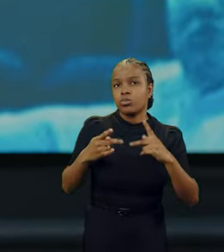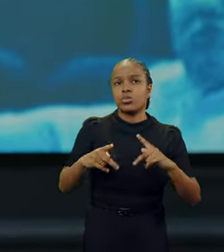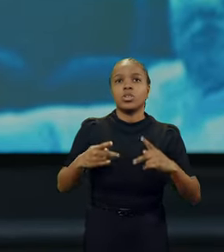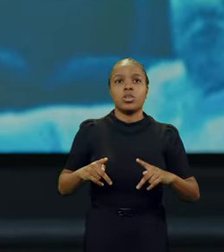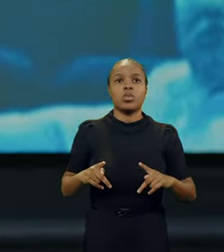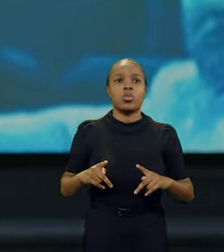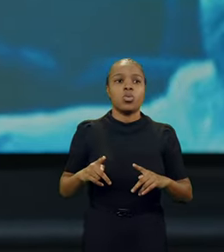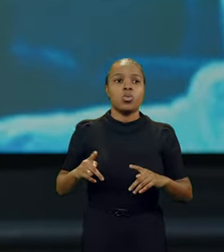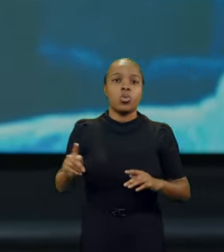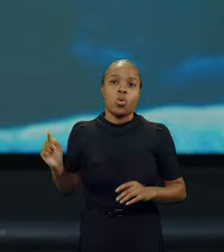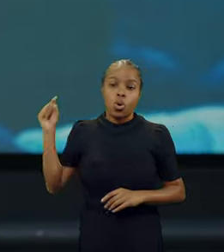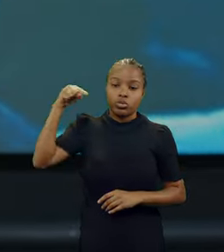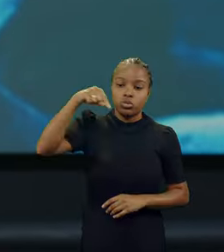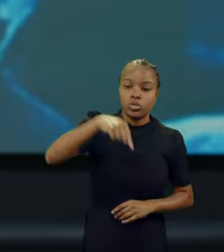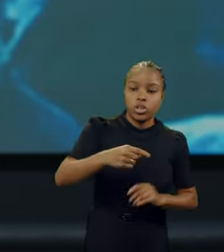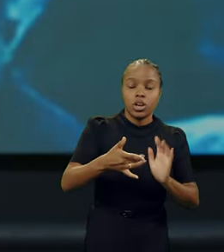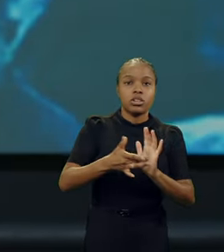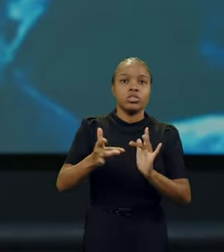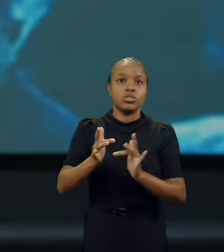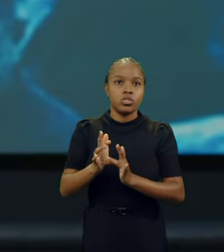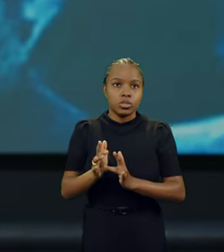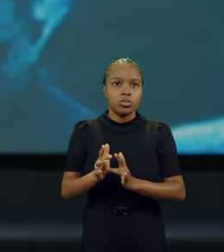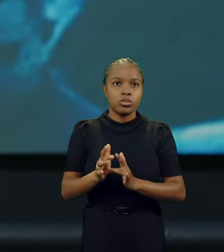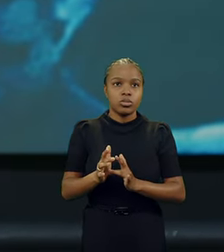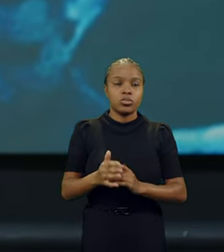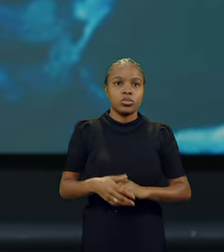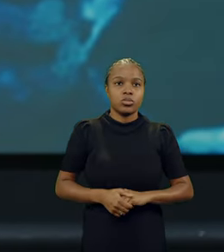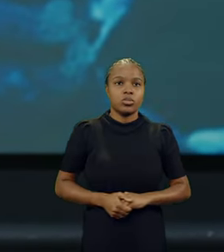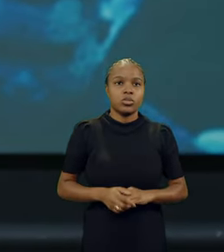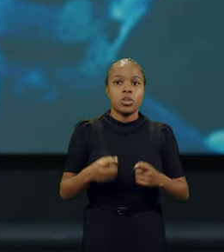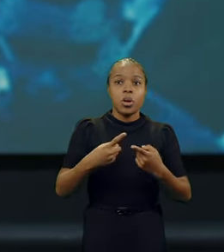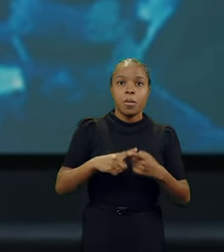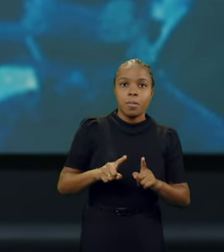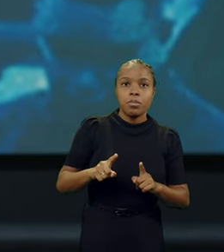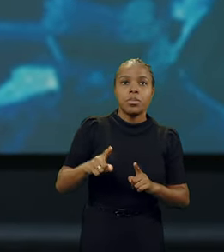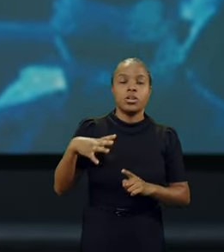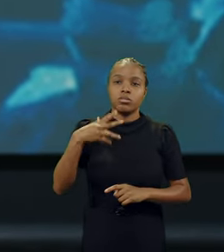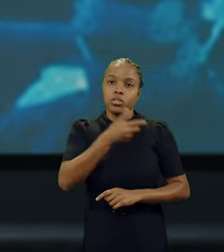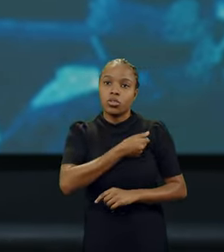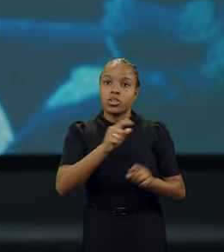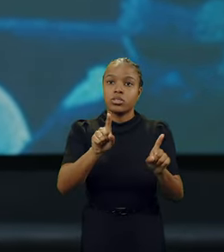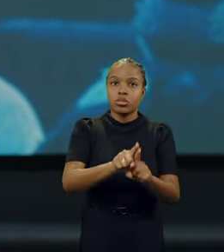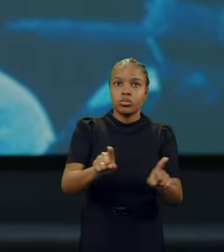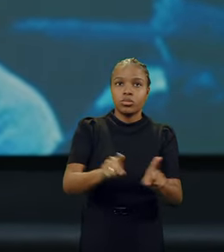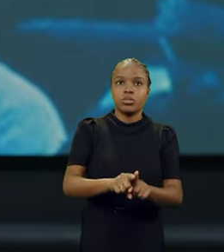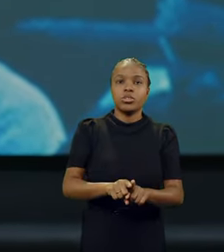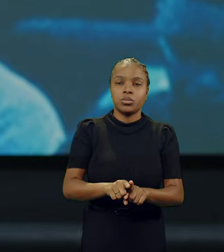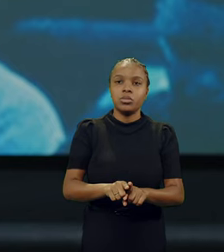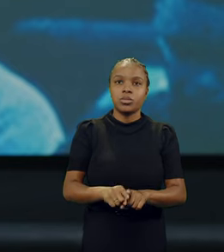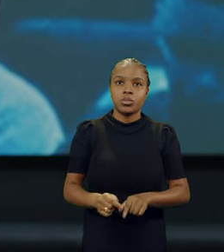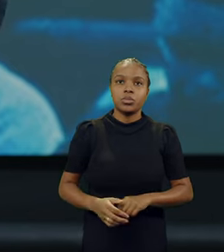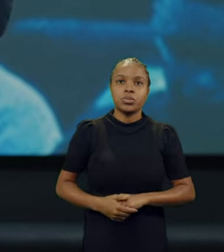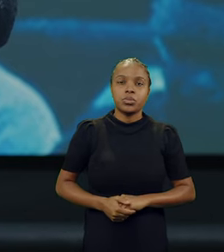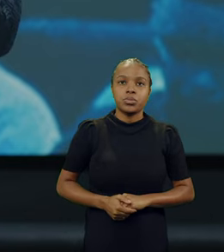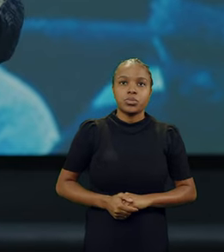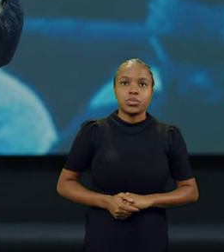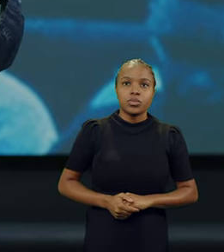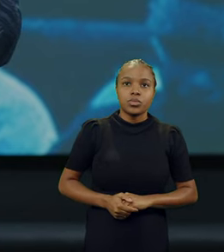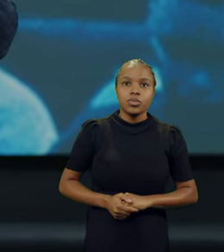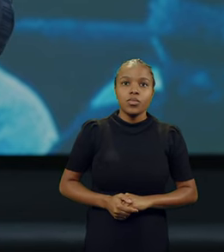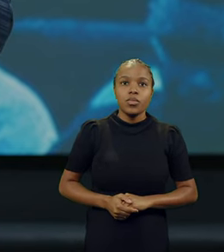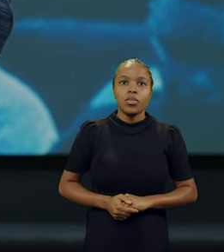messiânico, mas de seu arauto também. E essa pessoa foi